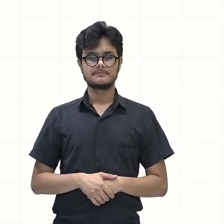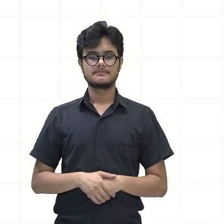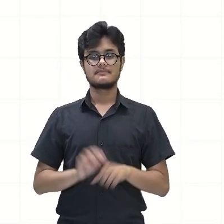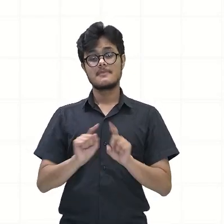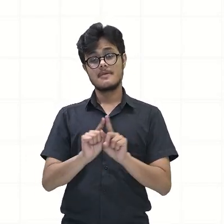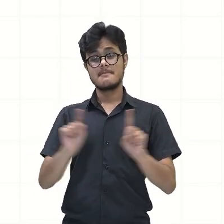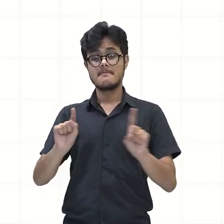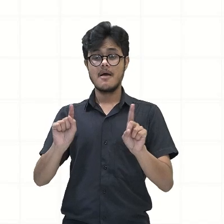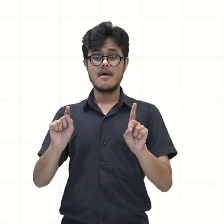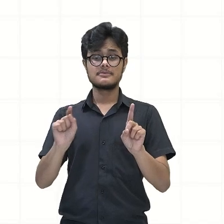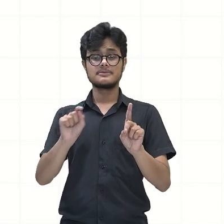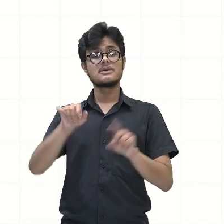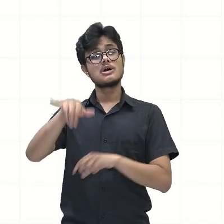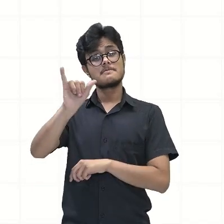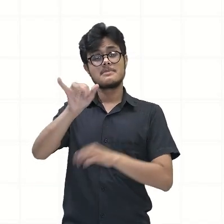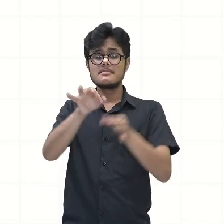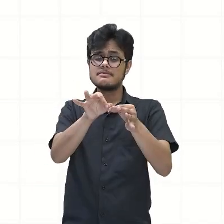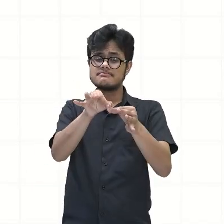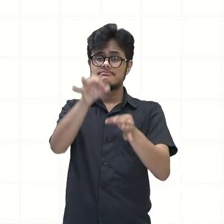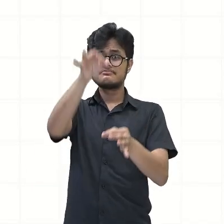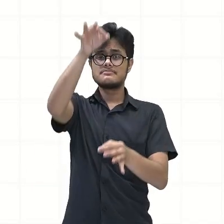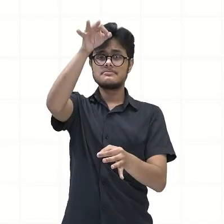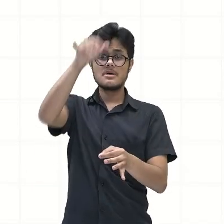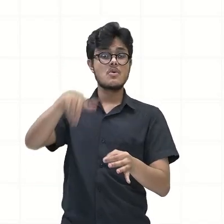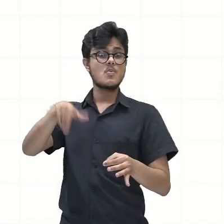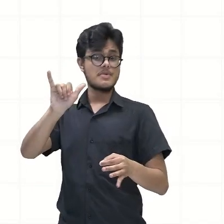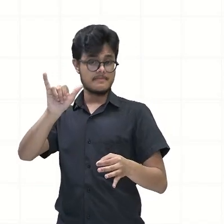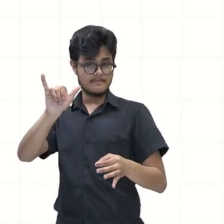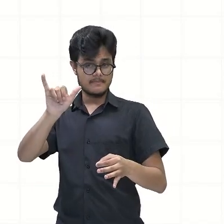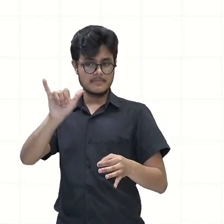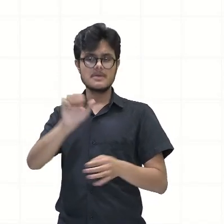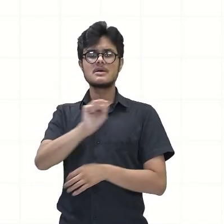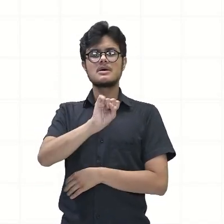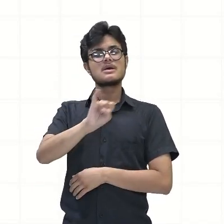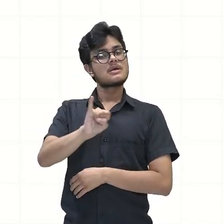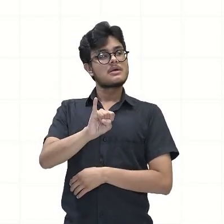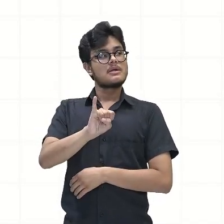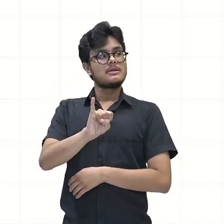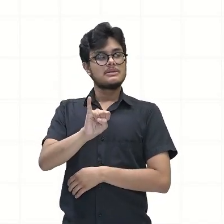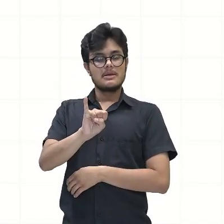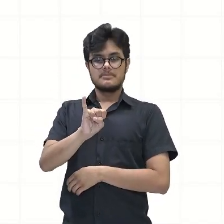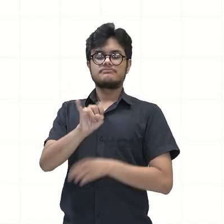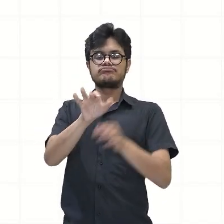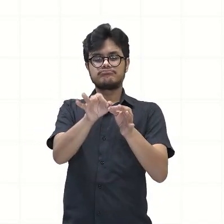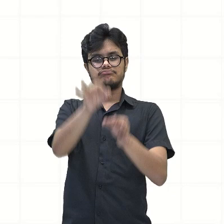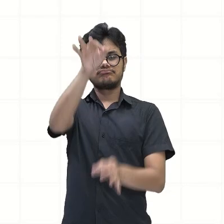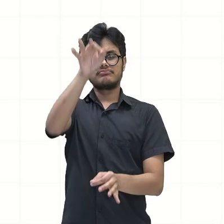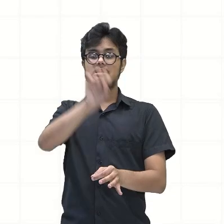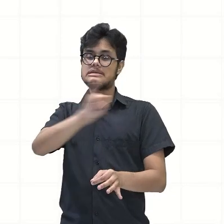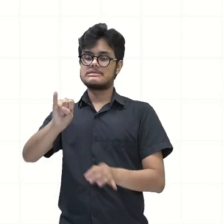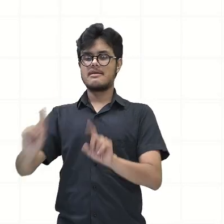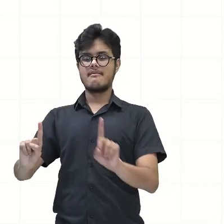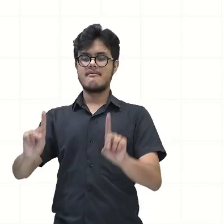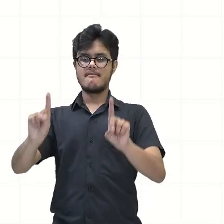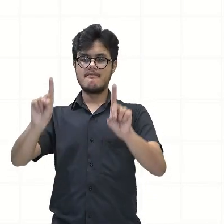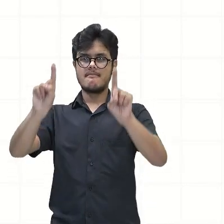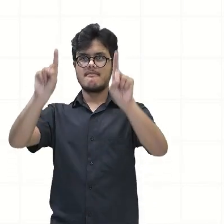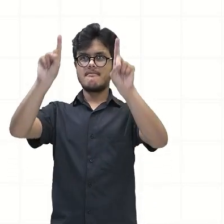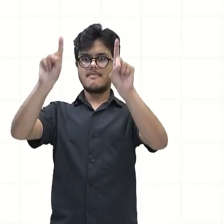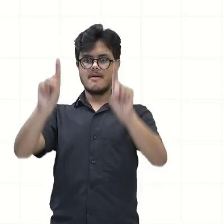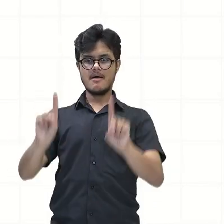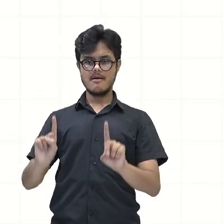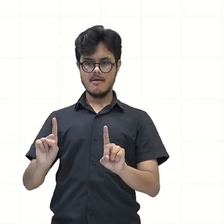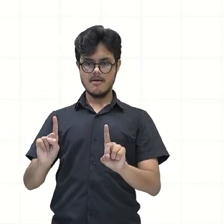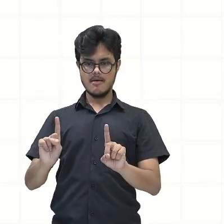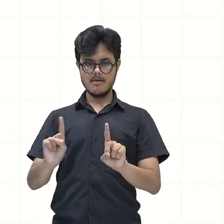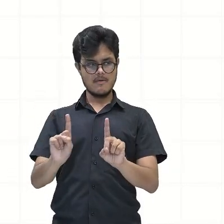vou olhar para os pontos do Y, né? Então, o segmento de reta, quando for paralelo ao eixo Y, a gente